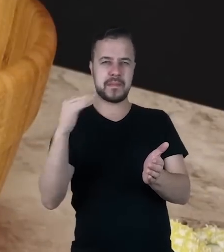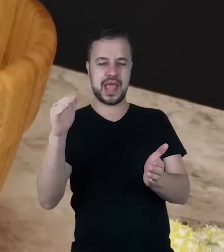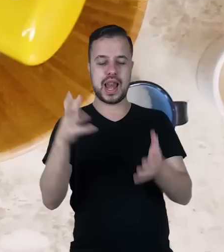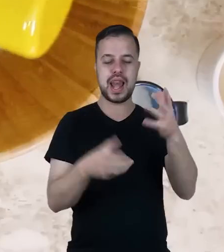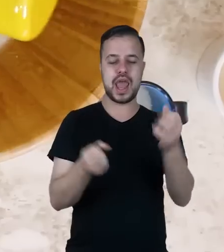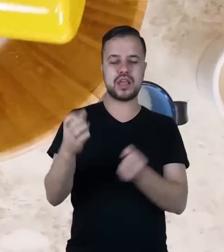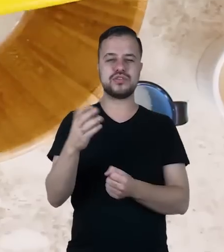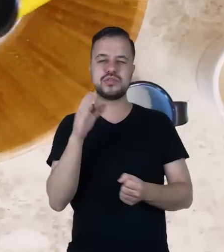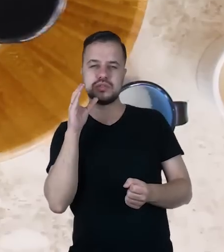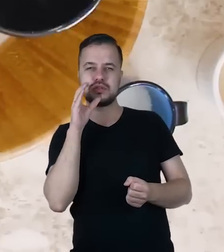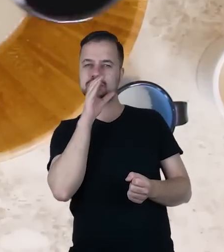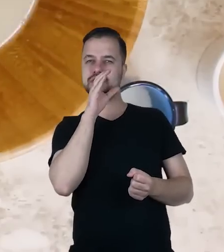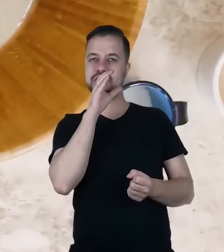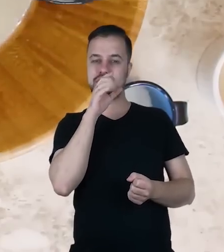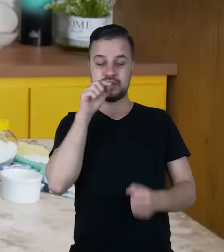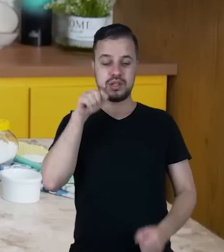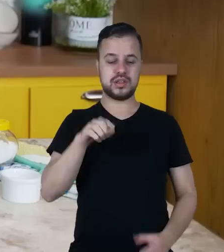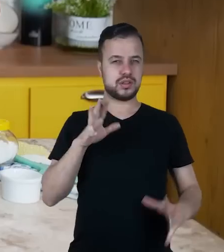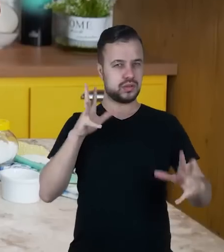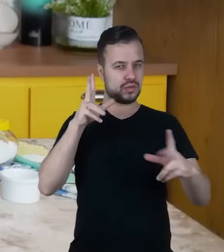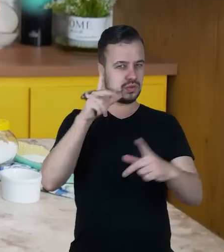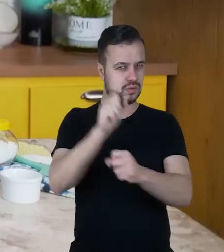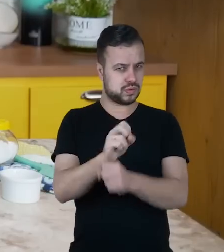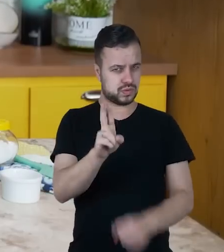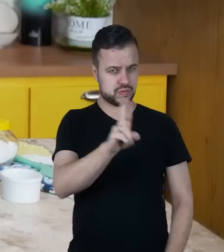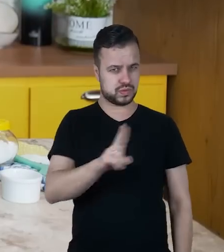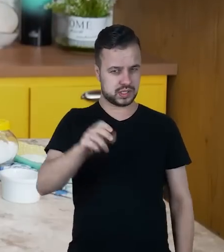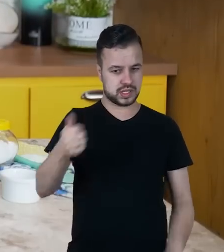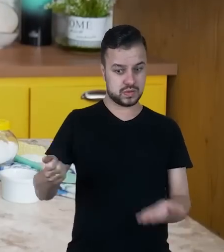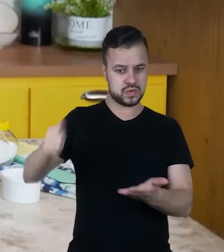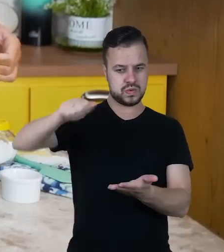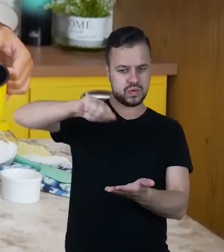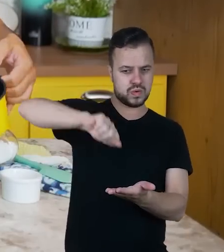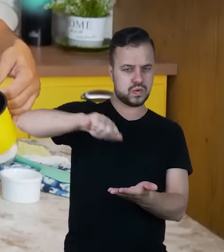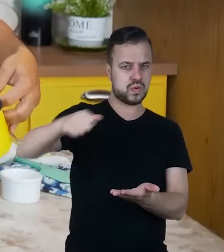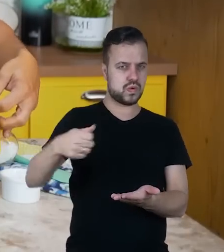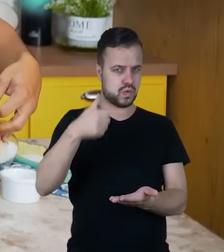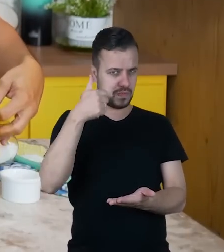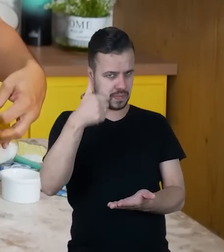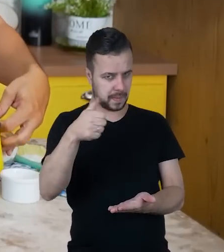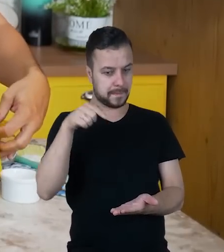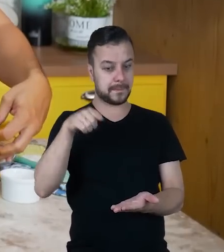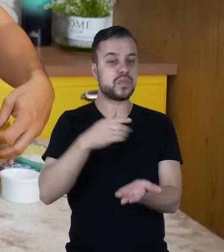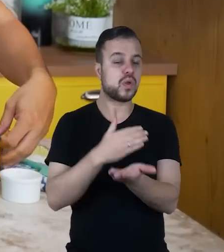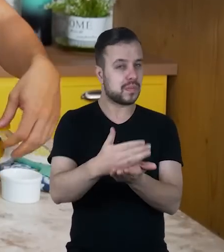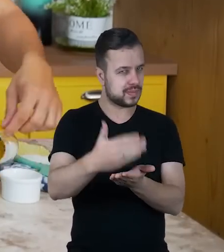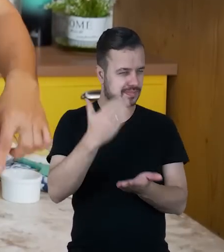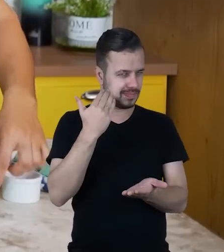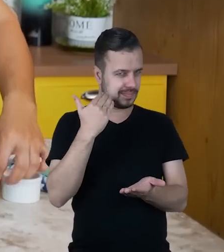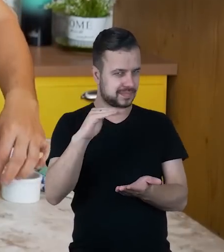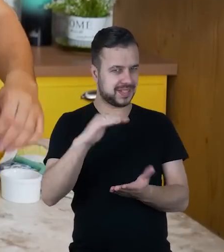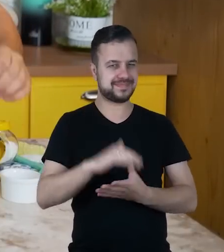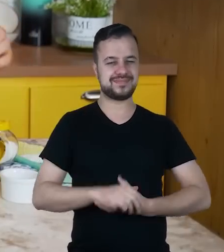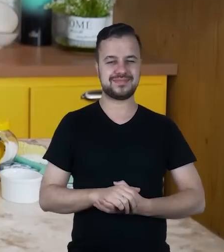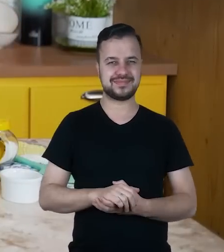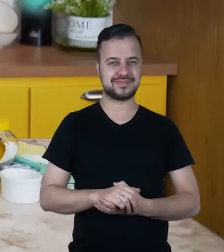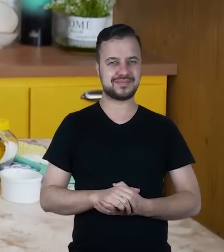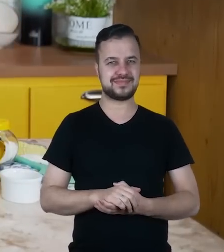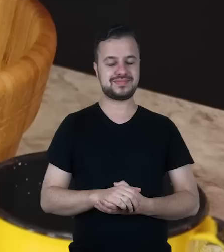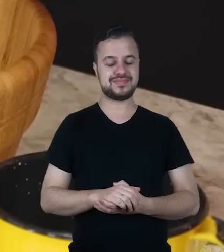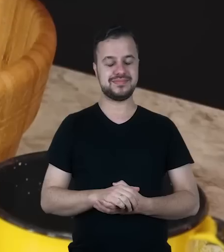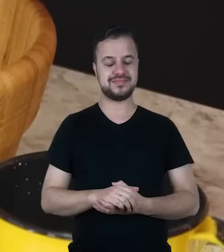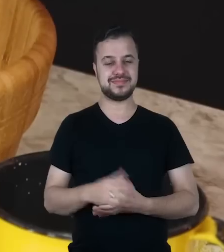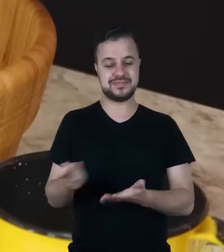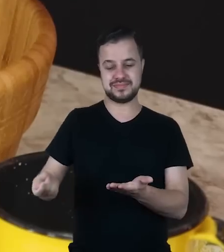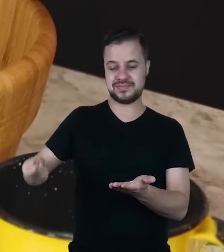morninho. Aqui o total para essa receita vamos utilizar uma xícara, tá? Mas a princípio meia aqui nessa tigela. Você acrescenta